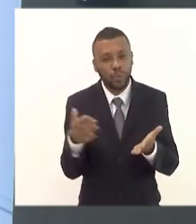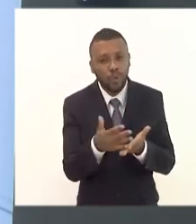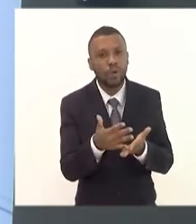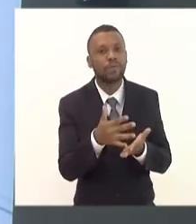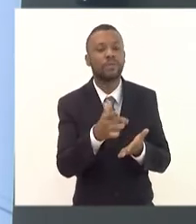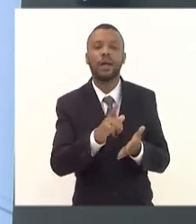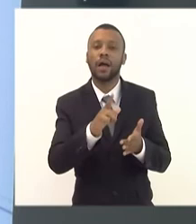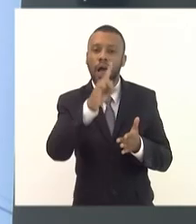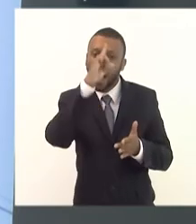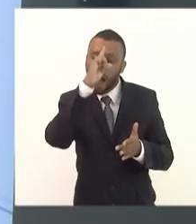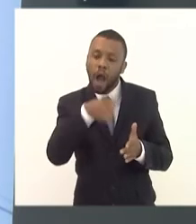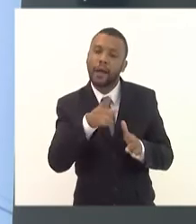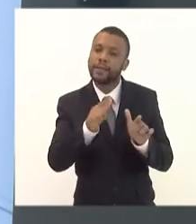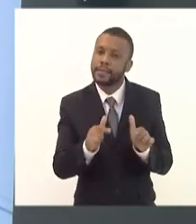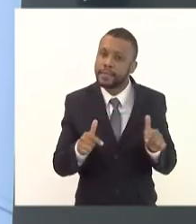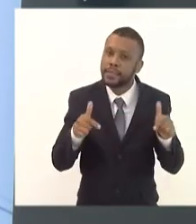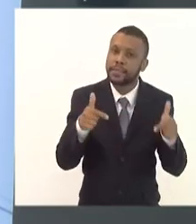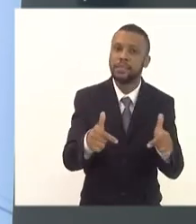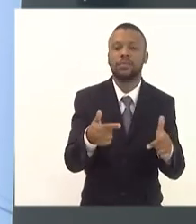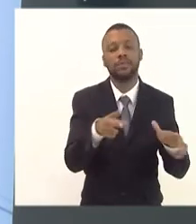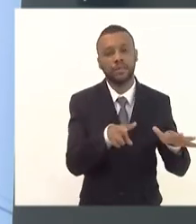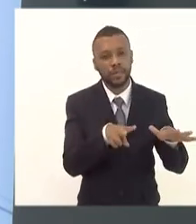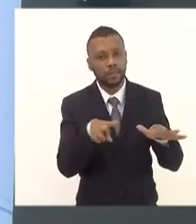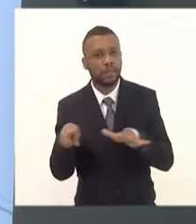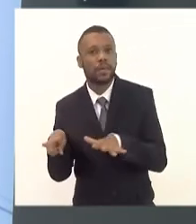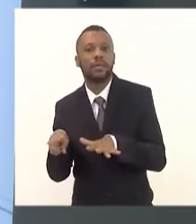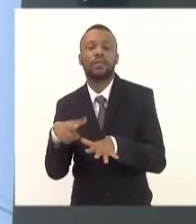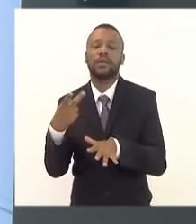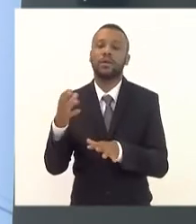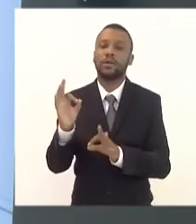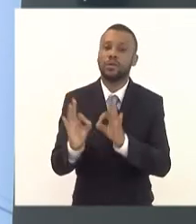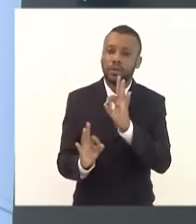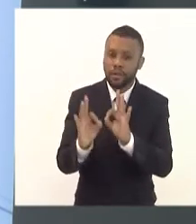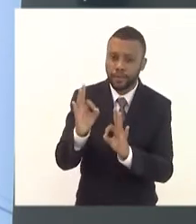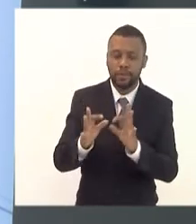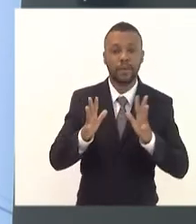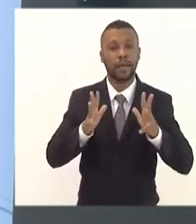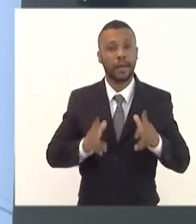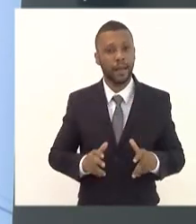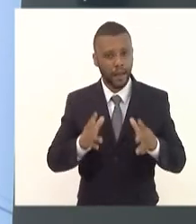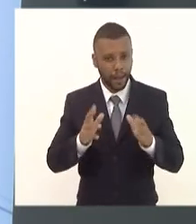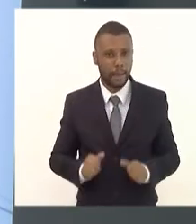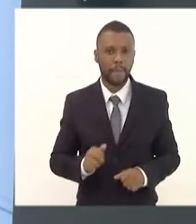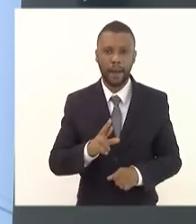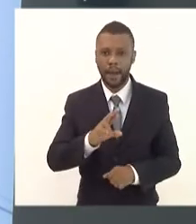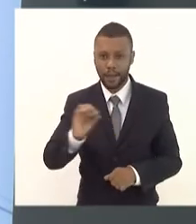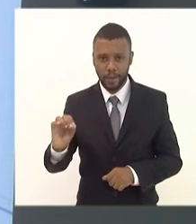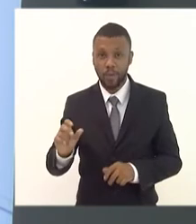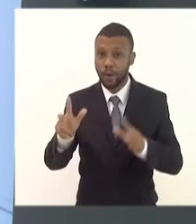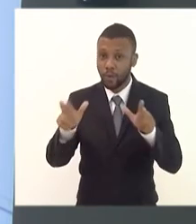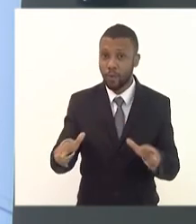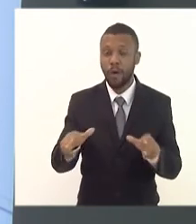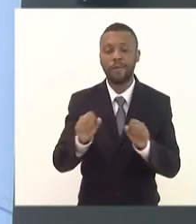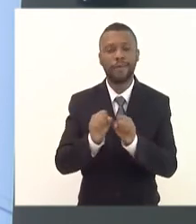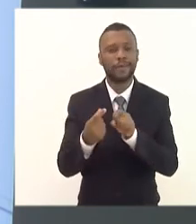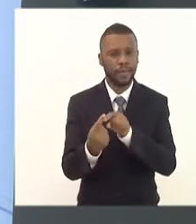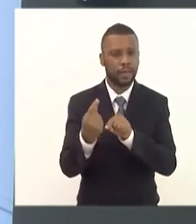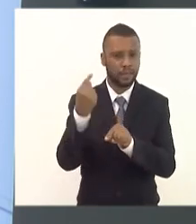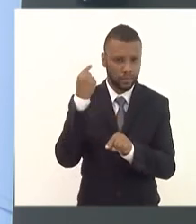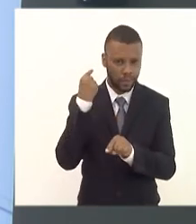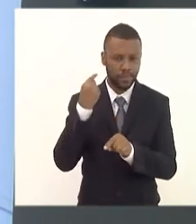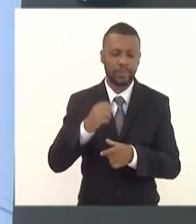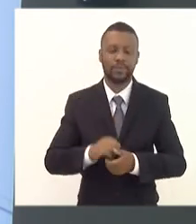para ser da ordem de início aí essa semana, dos serviços já de limpar rio como era feito antigamente. É, esse aí é da